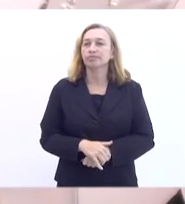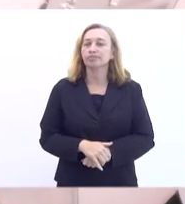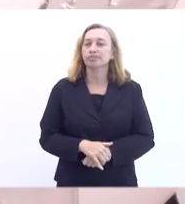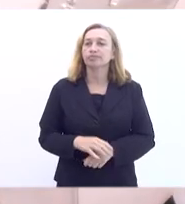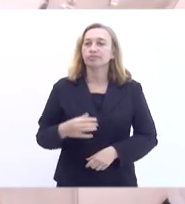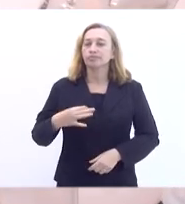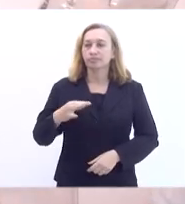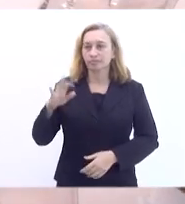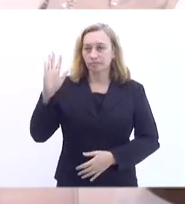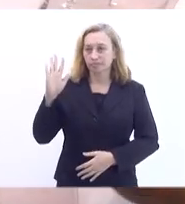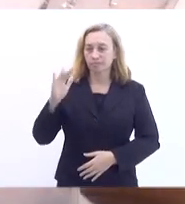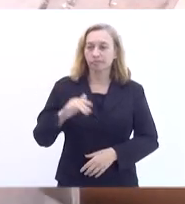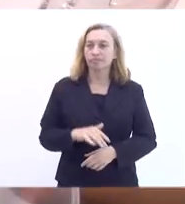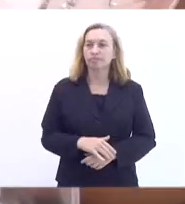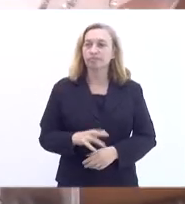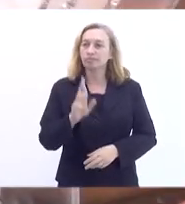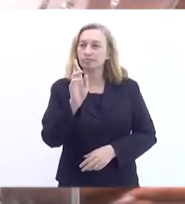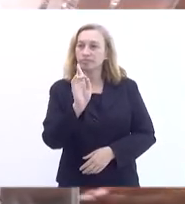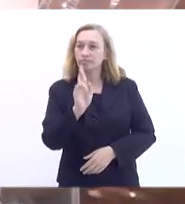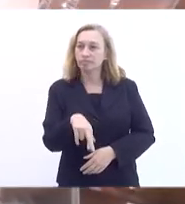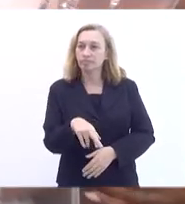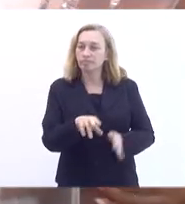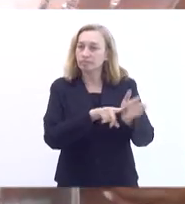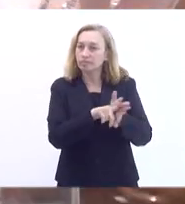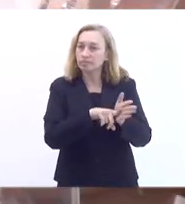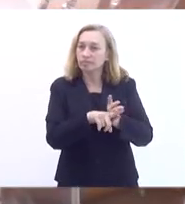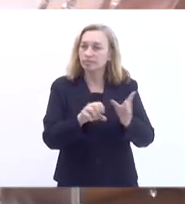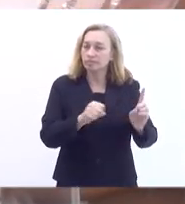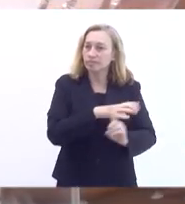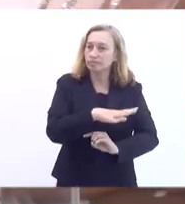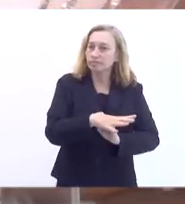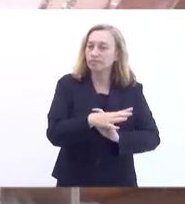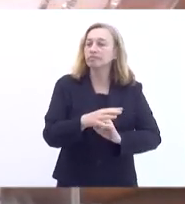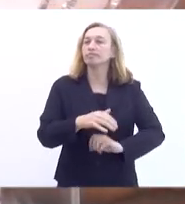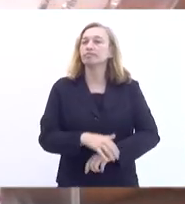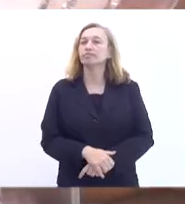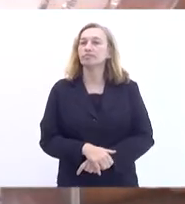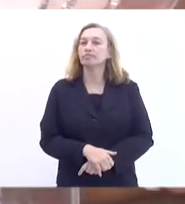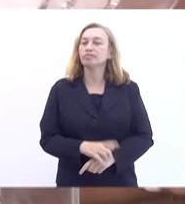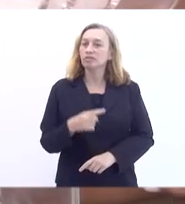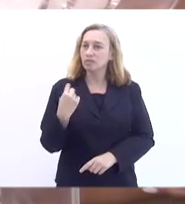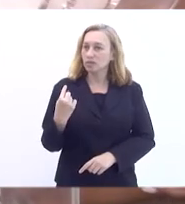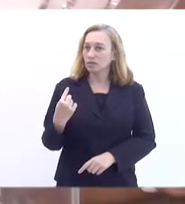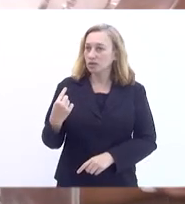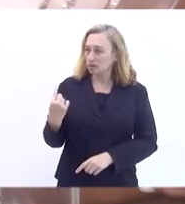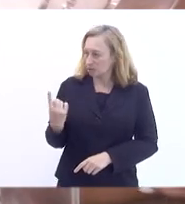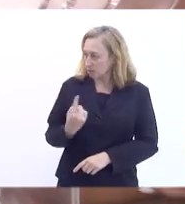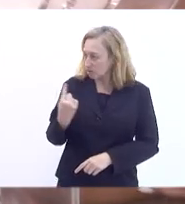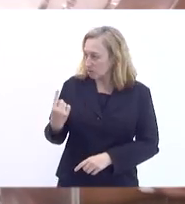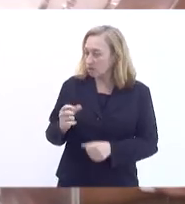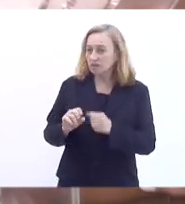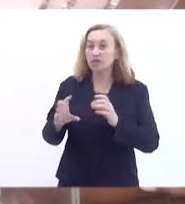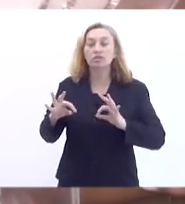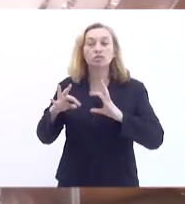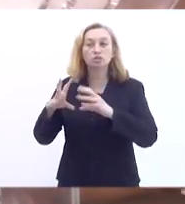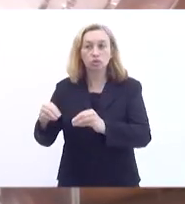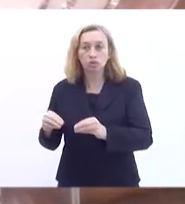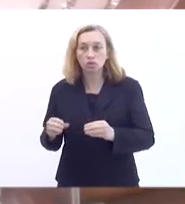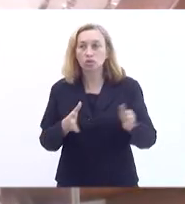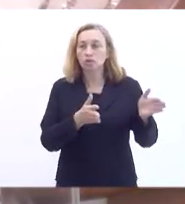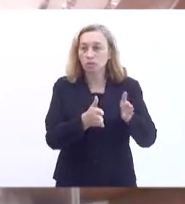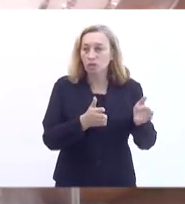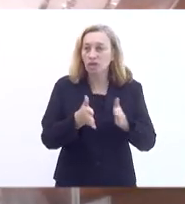os candidatos que foram reprovados na pesquisa social diga-se de passagem nós da idade fizemos todas as etapas